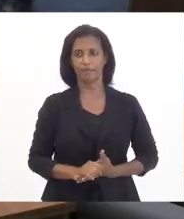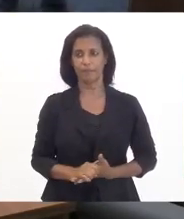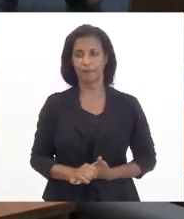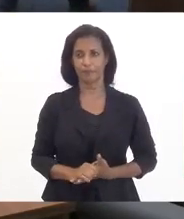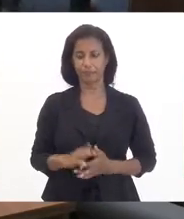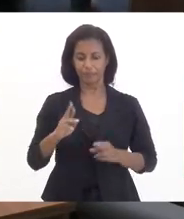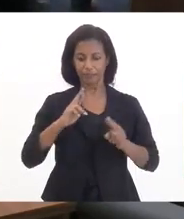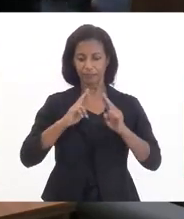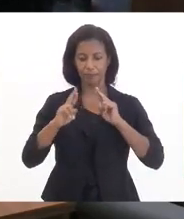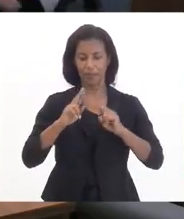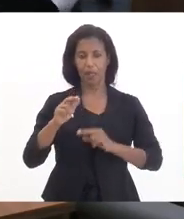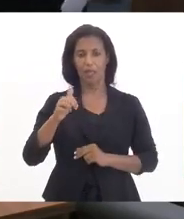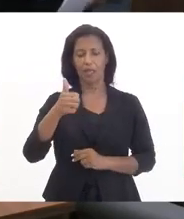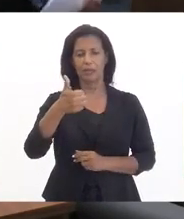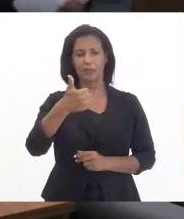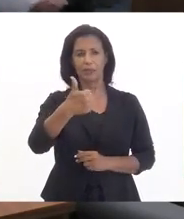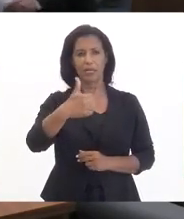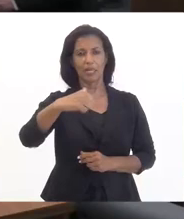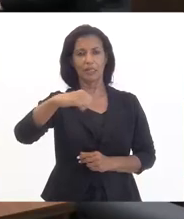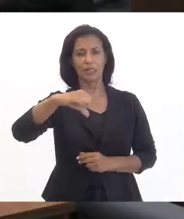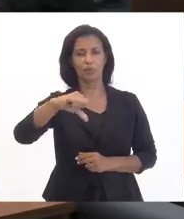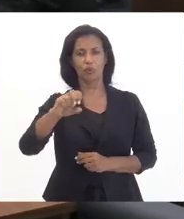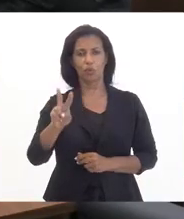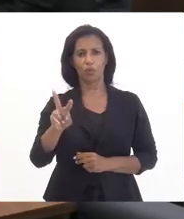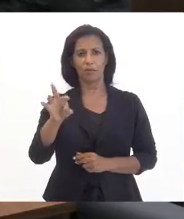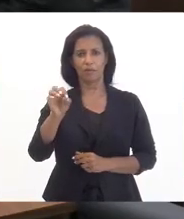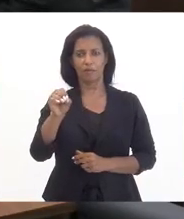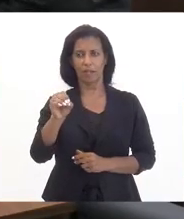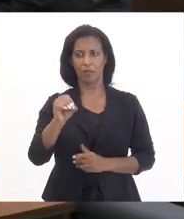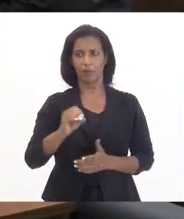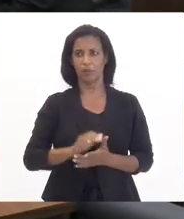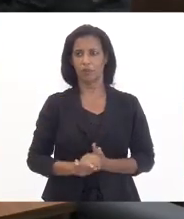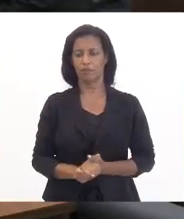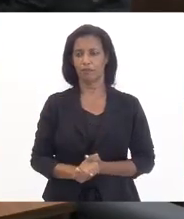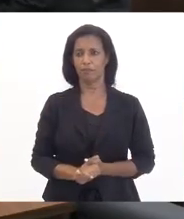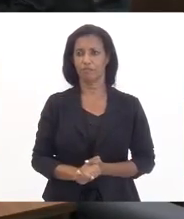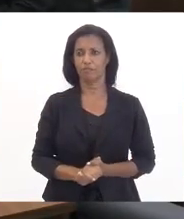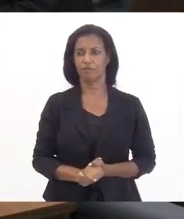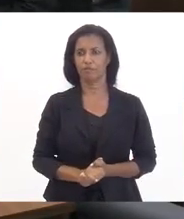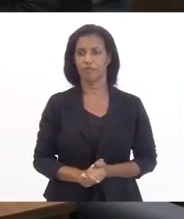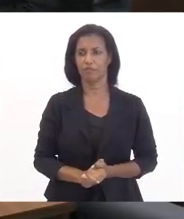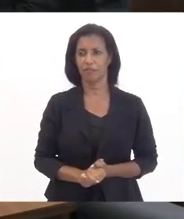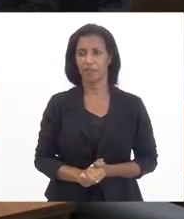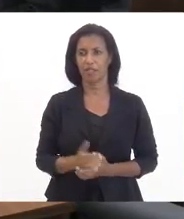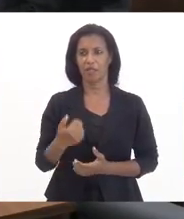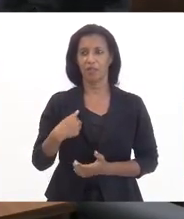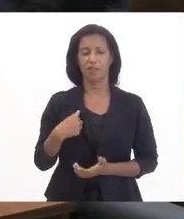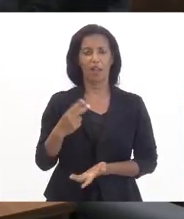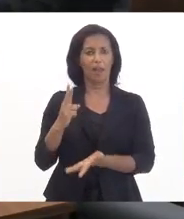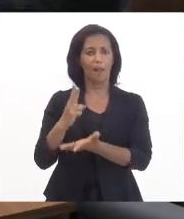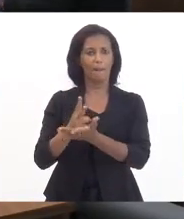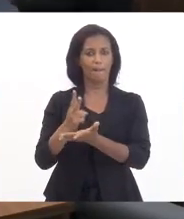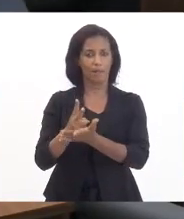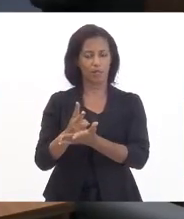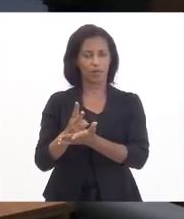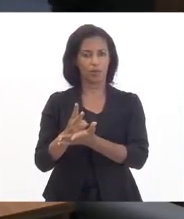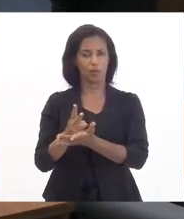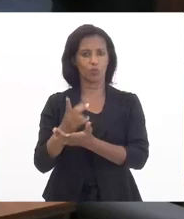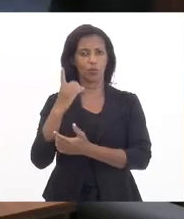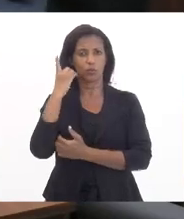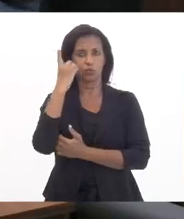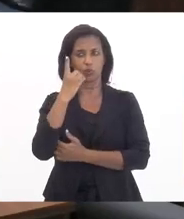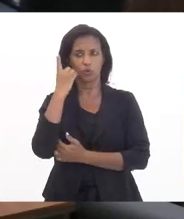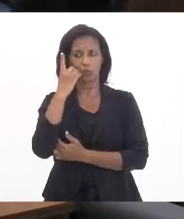em relação ao 19º veto, a pauta que nós não chegamos a um acordo, eu vou propor fazer a mesma coisa do projeto do